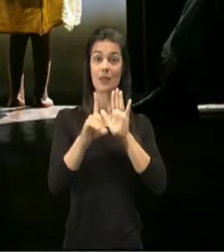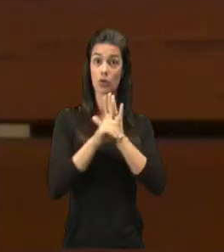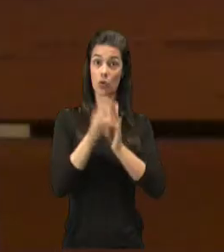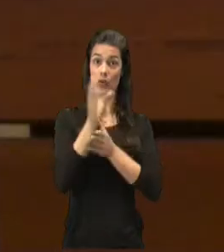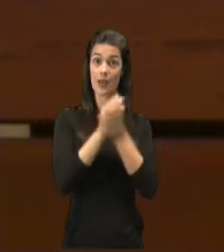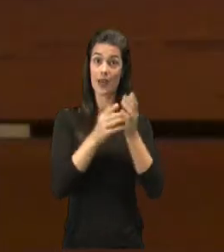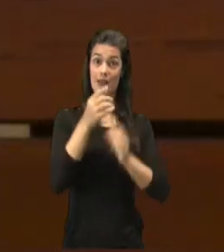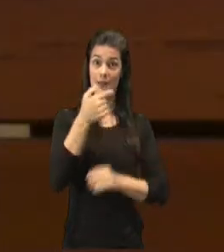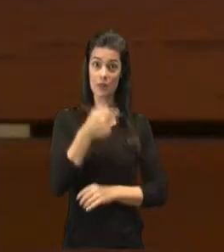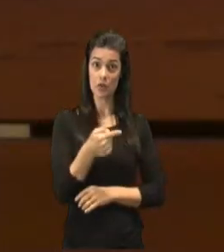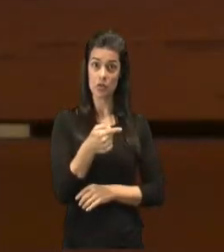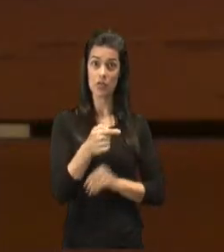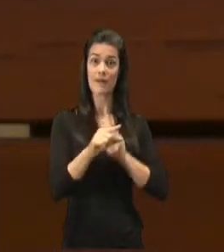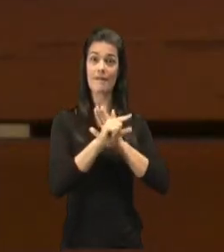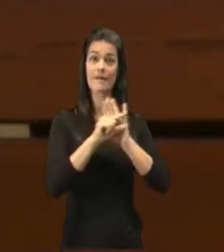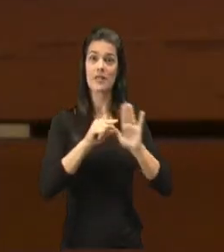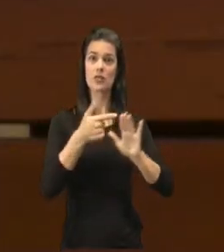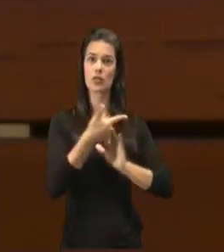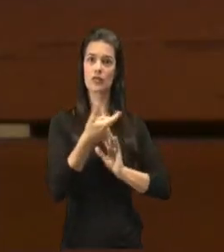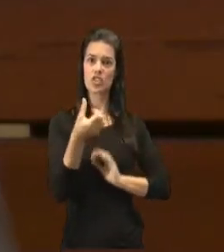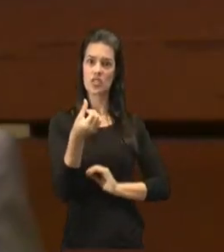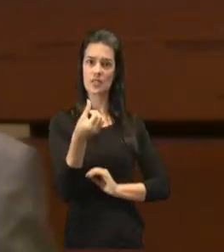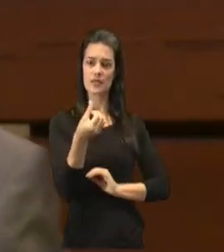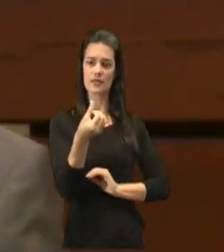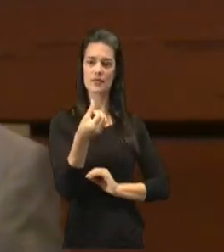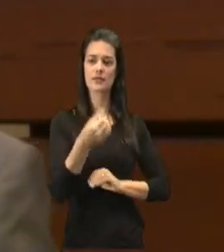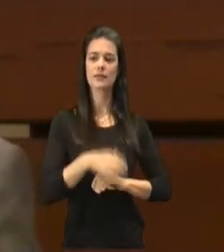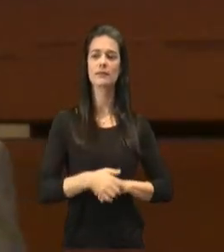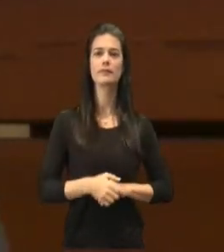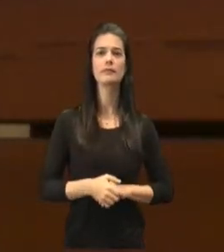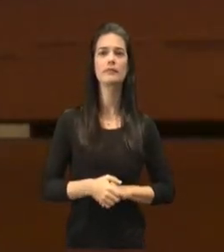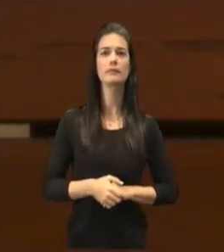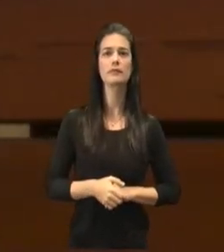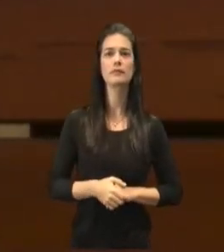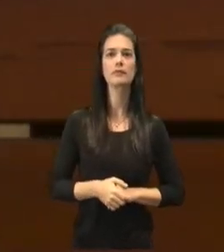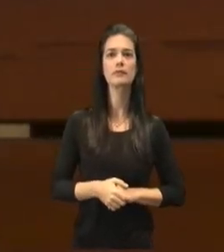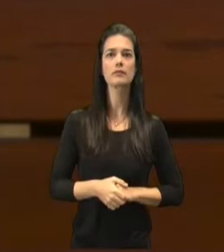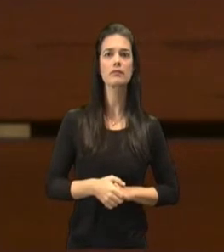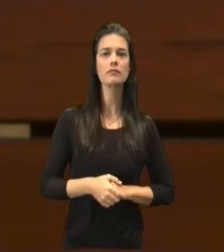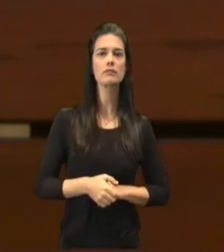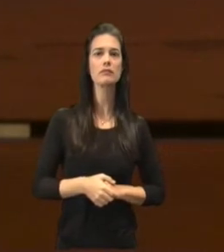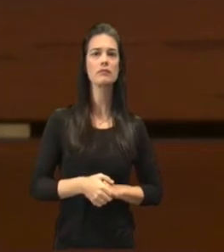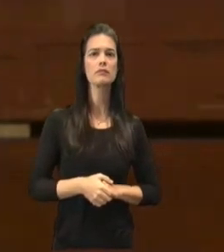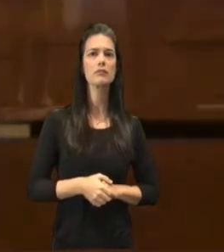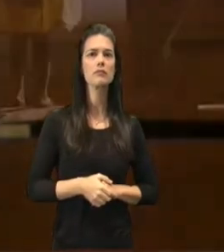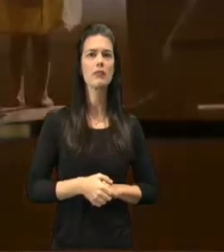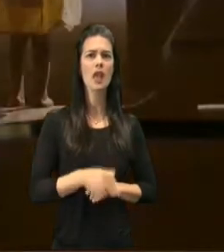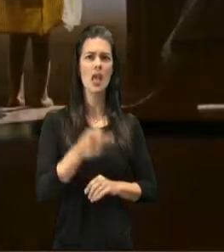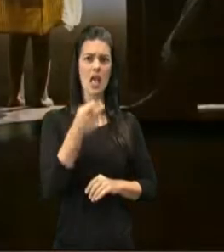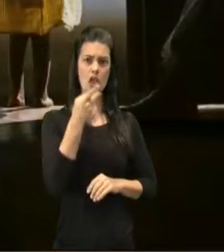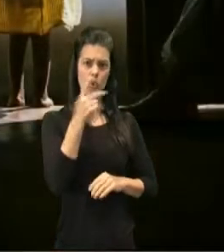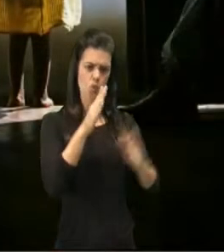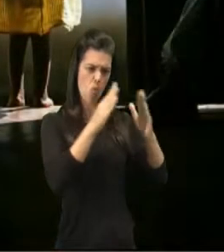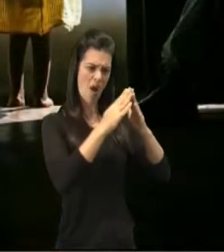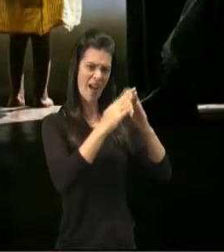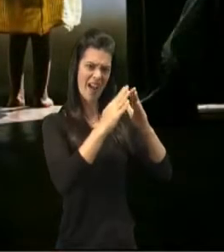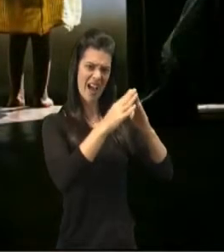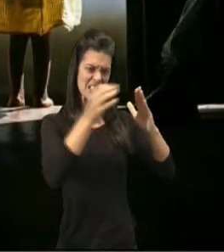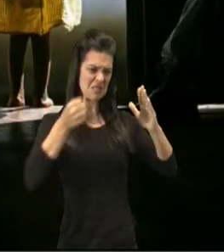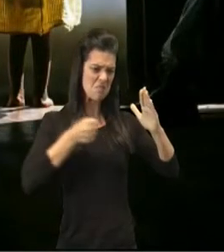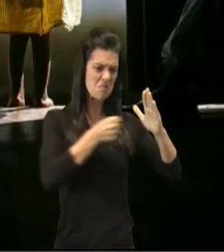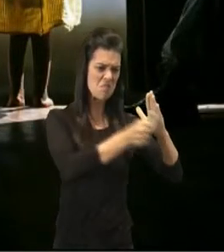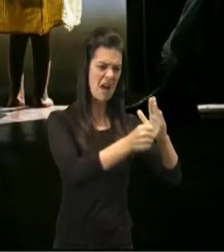verso de número 26, você pode acompanhar. Não meterás, pois, coisa abominável em tua casa, para que